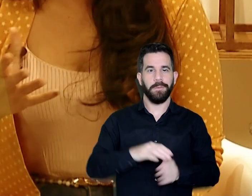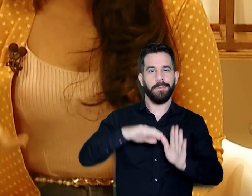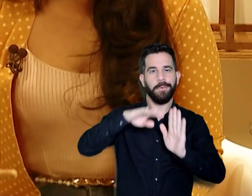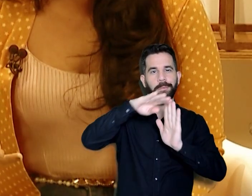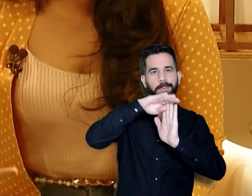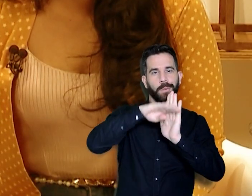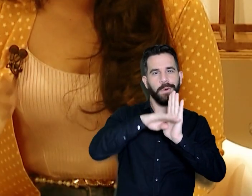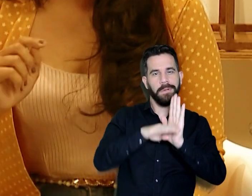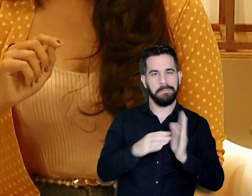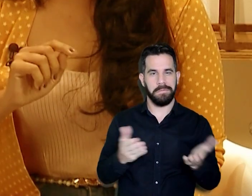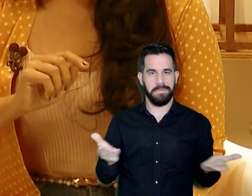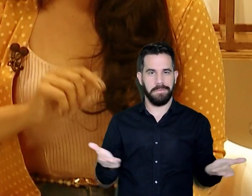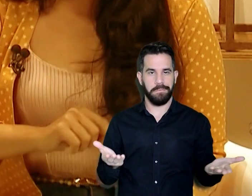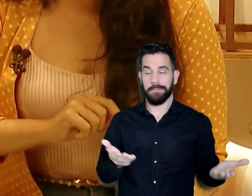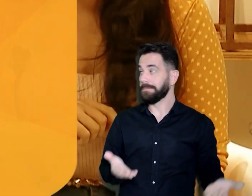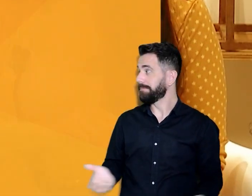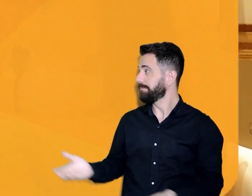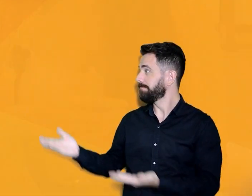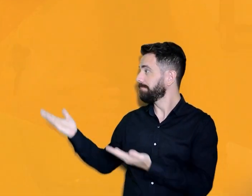A seguir,